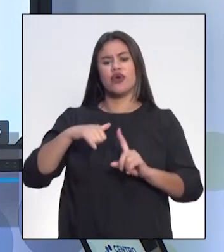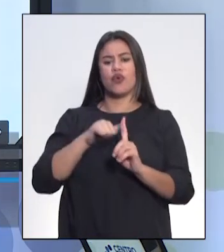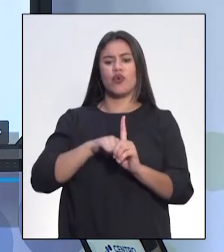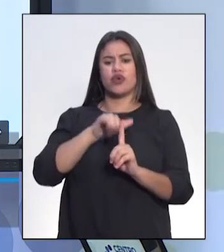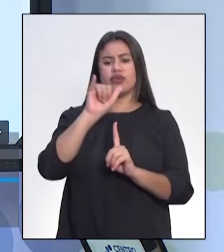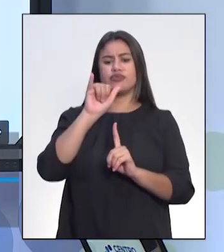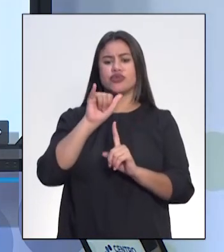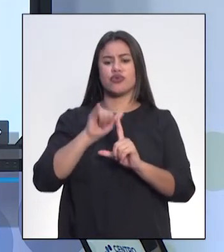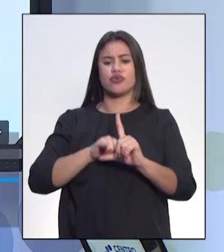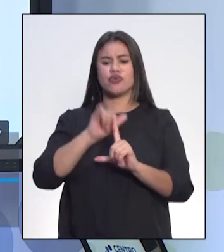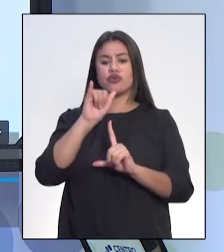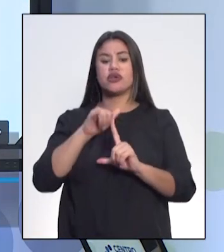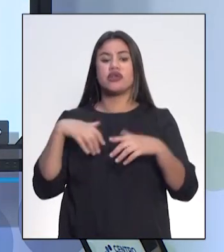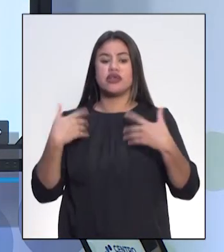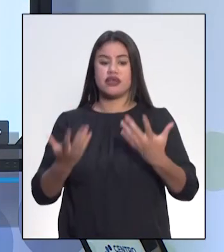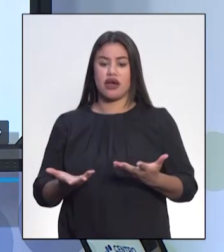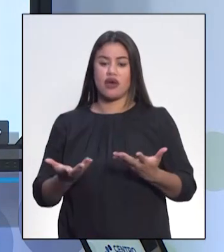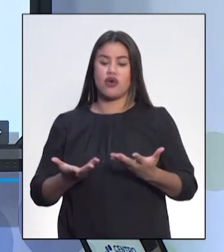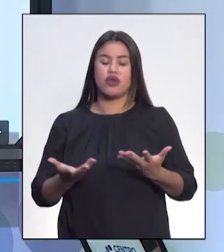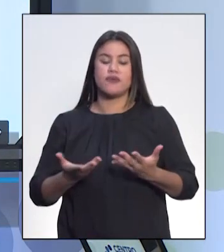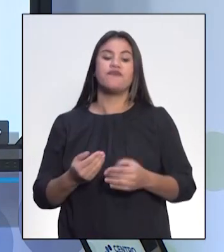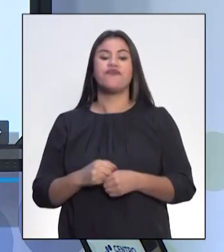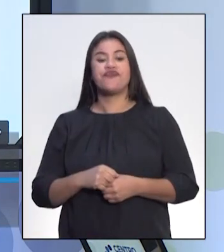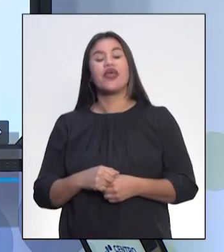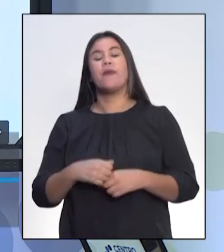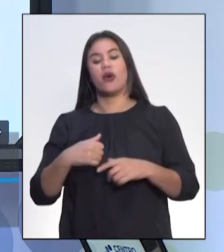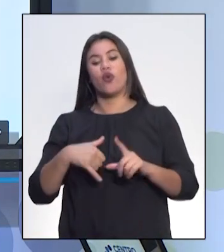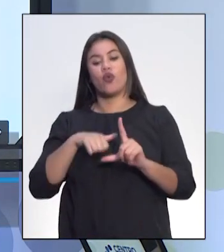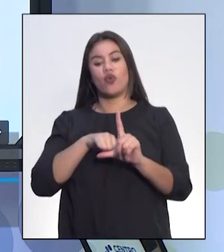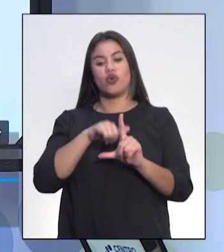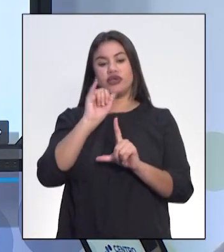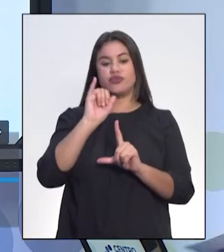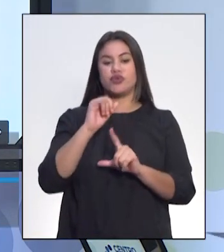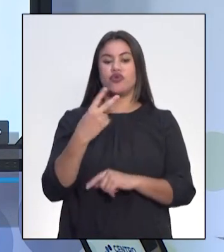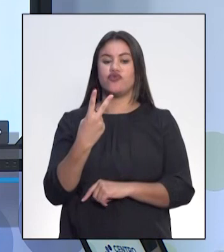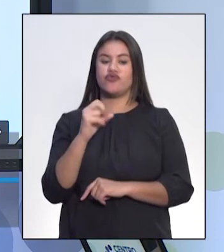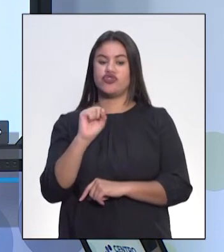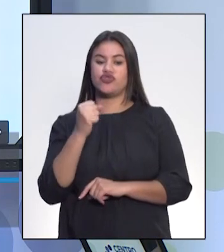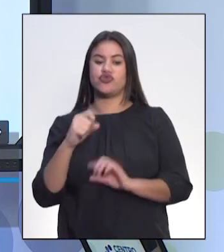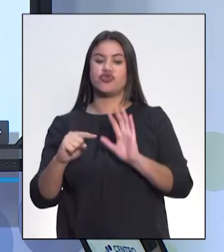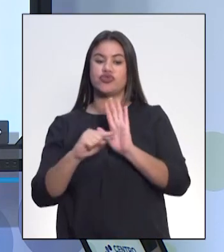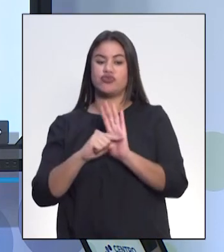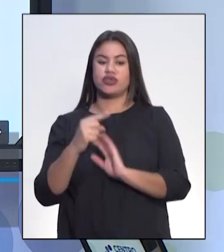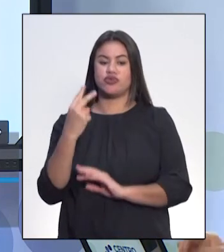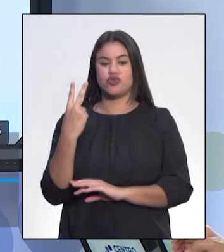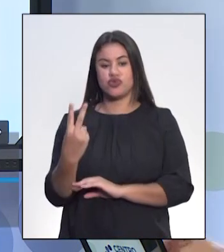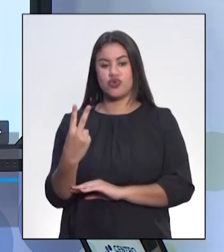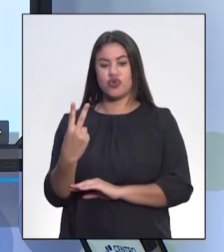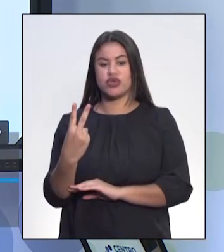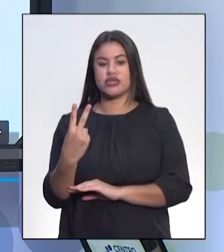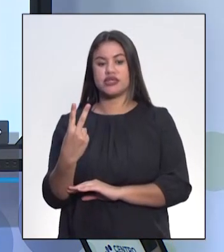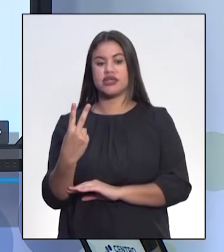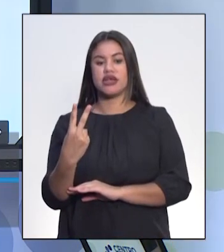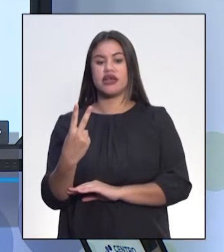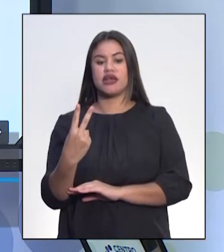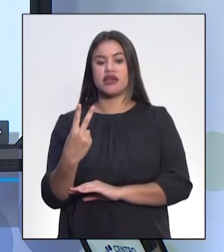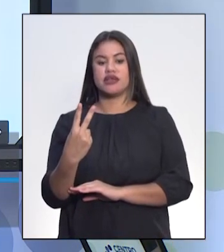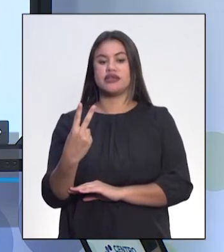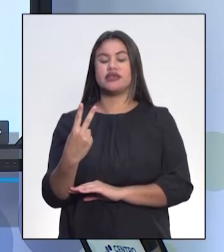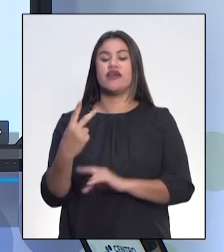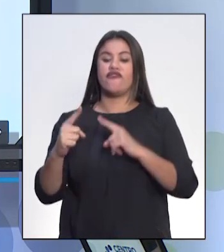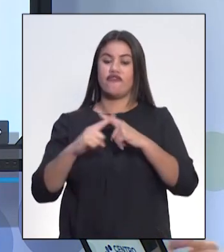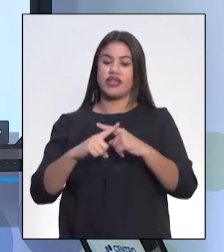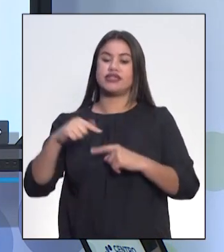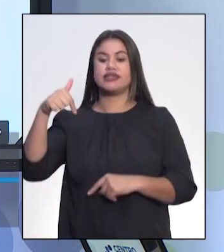Vamos substituir. O meu y é 28 menos 2 vezes o valor do x, que é